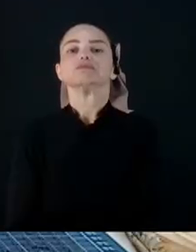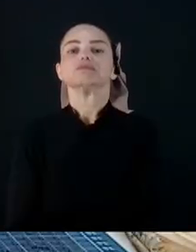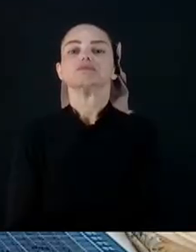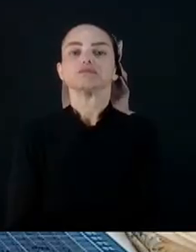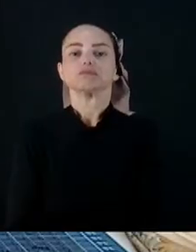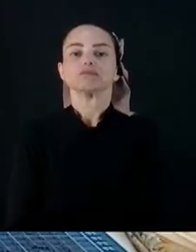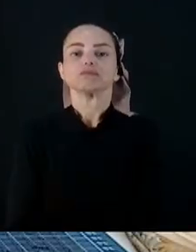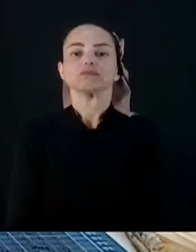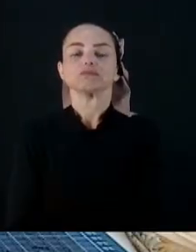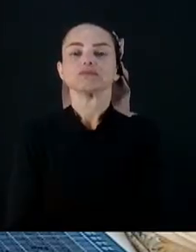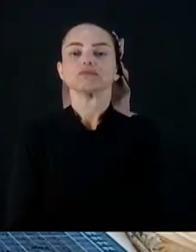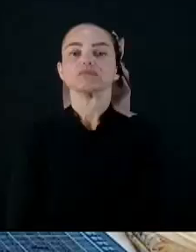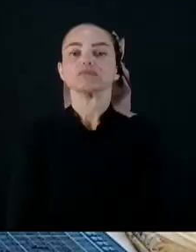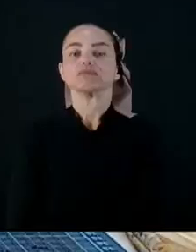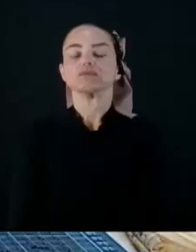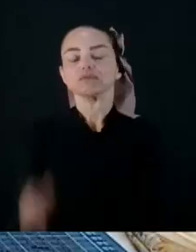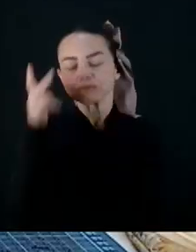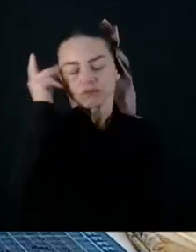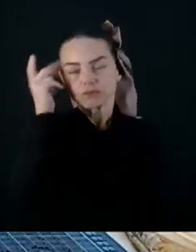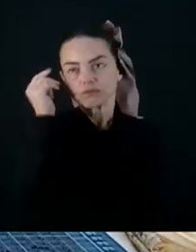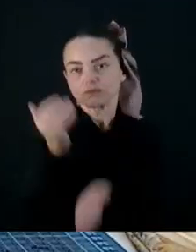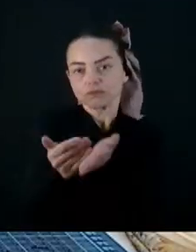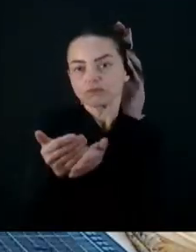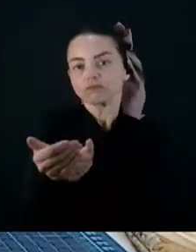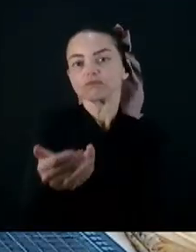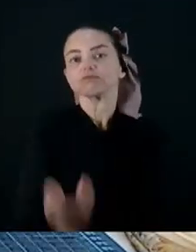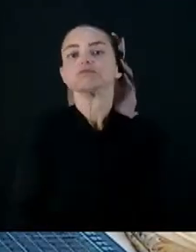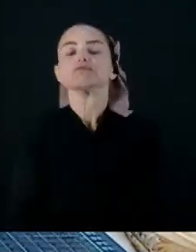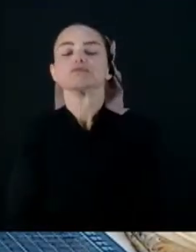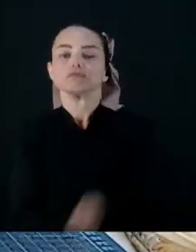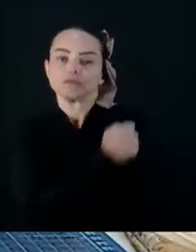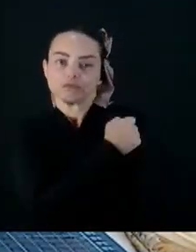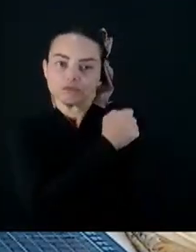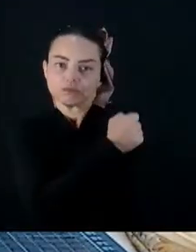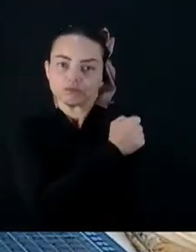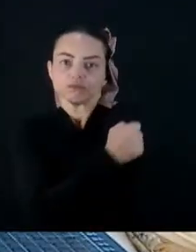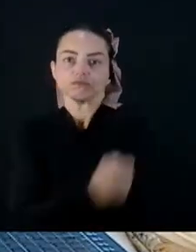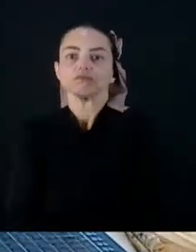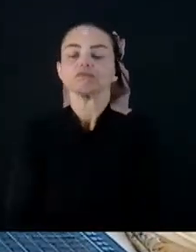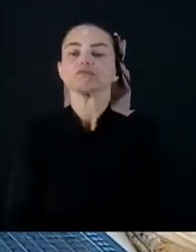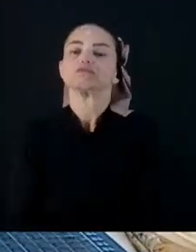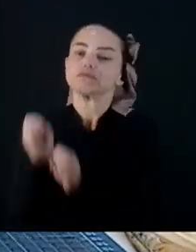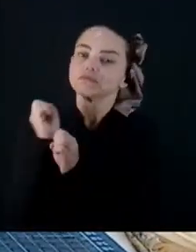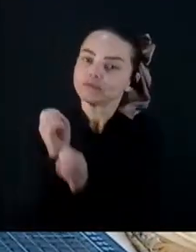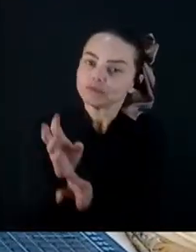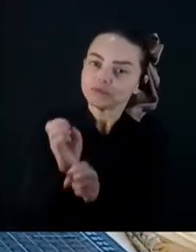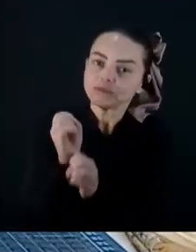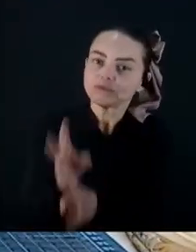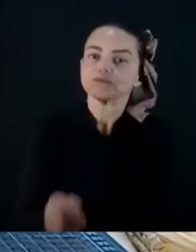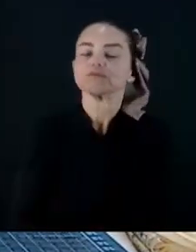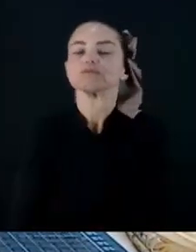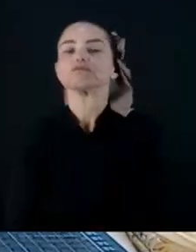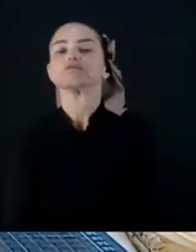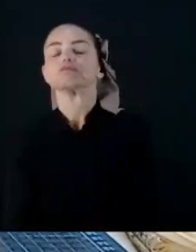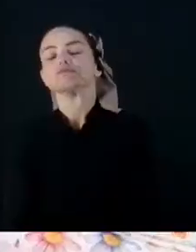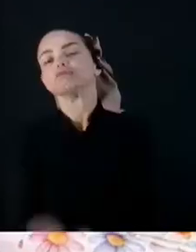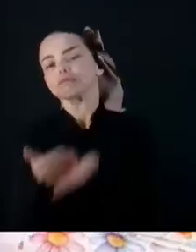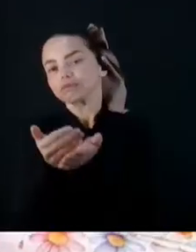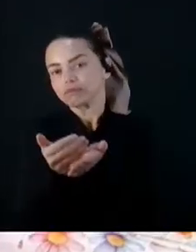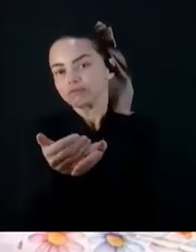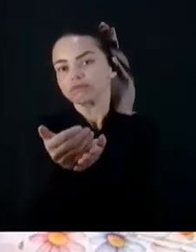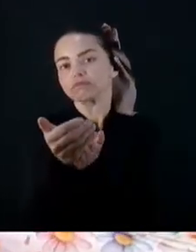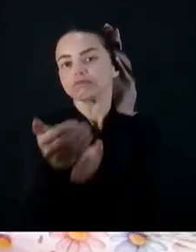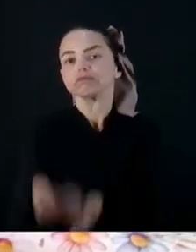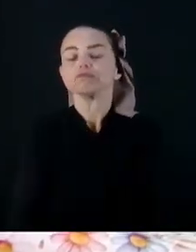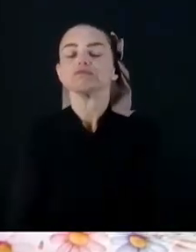E normalmente para quem tá iniciando, por exemplo, as suas alunas aqui, que normalmente você ensina para elas assim, para quem tá começando?